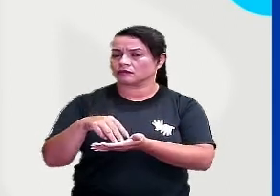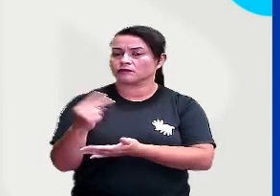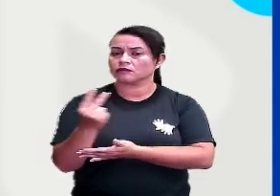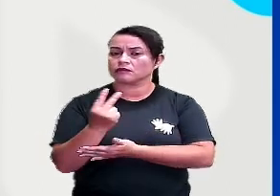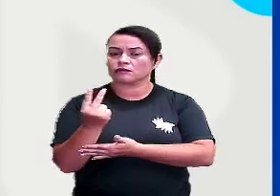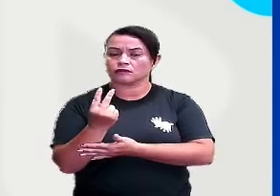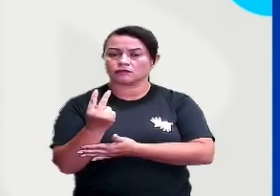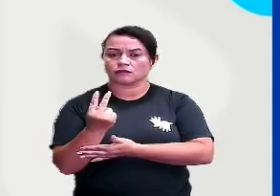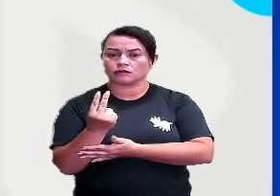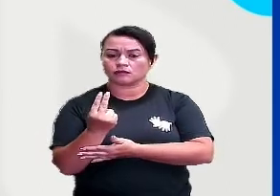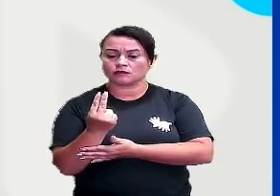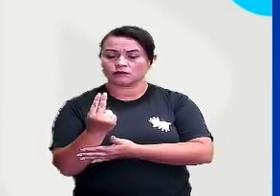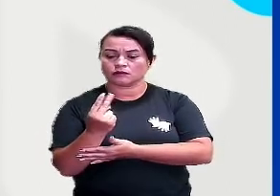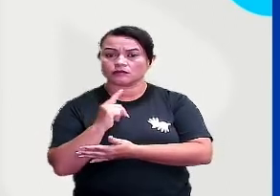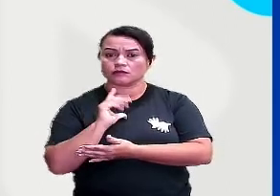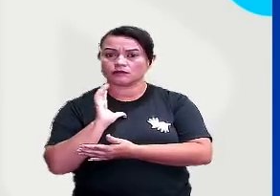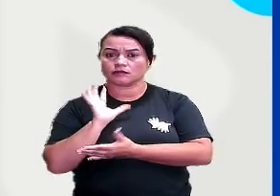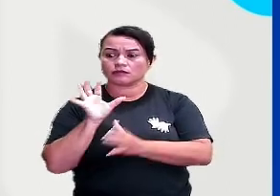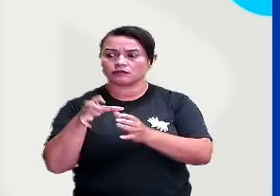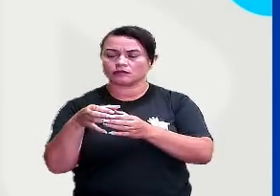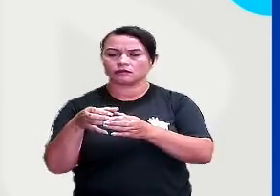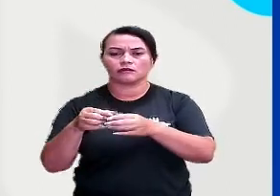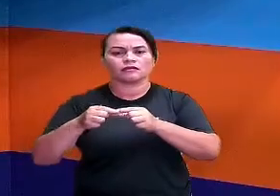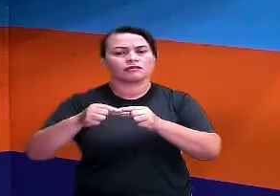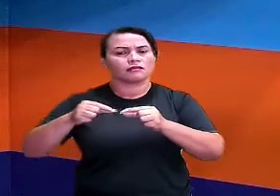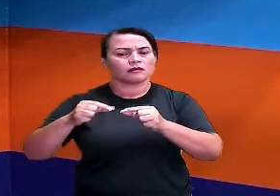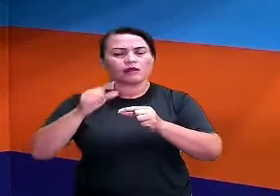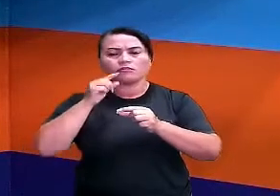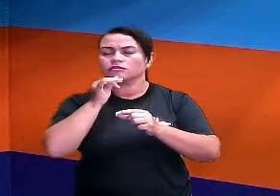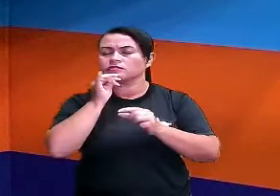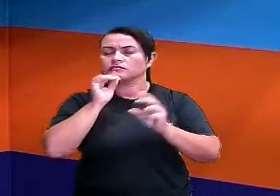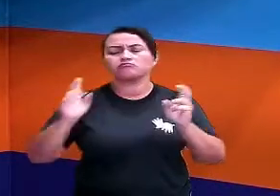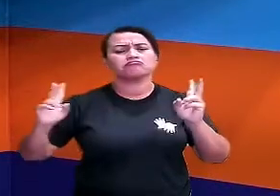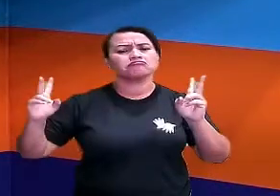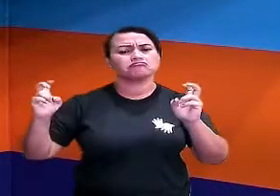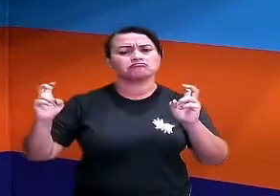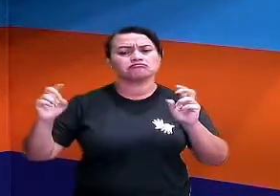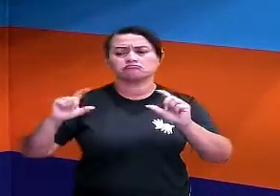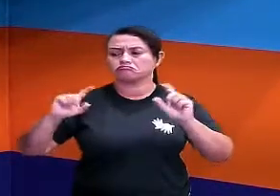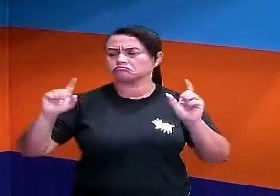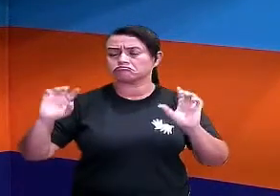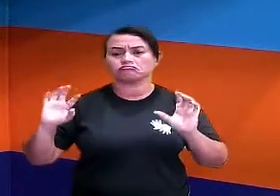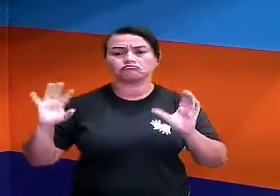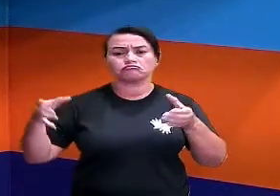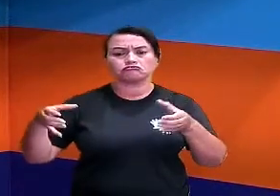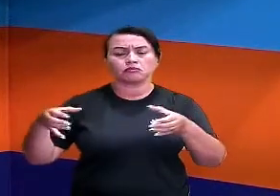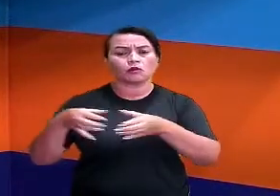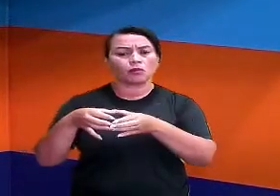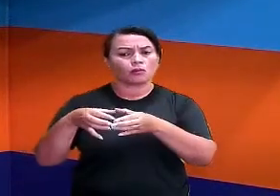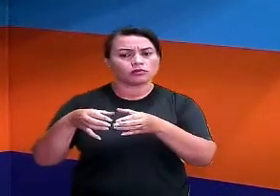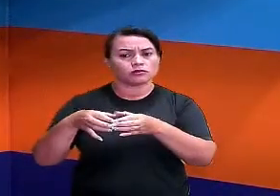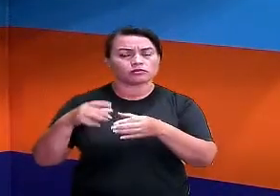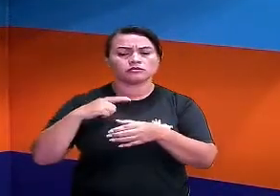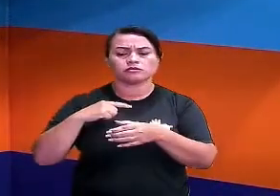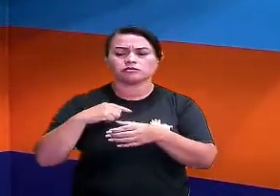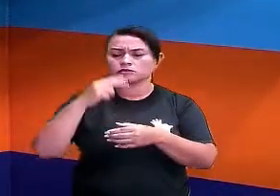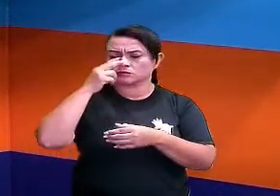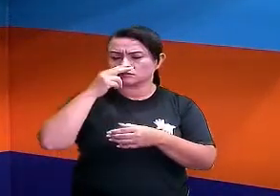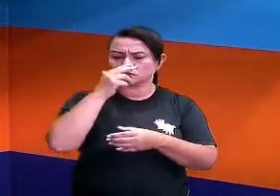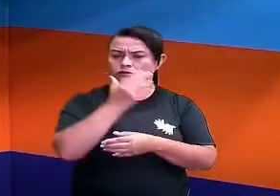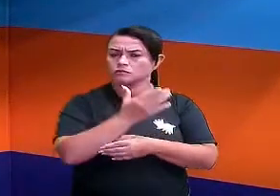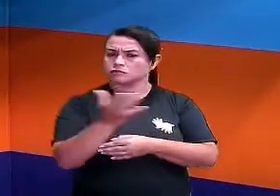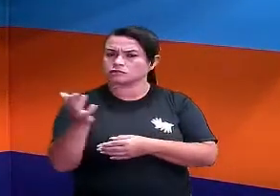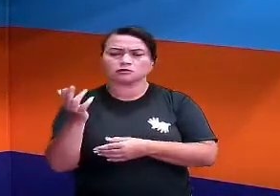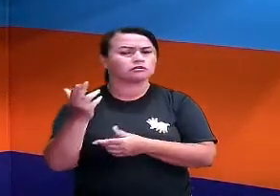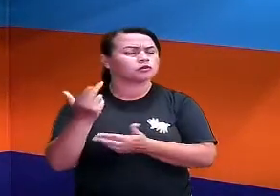do conjunto em ordem. Então, está aqui o conjunto, né? Nesse conjunto, a gente pode observar o quê? É o mesmo que estava